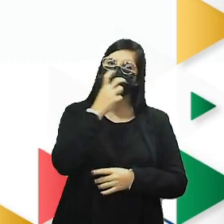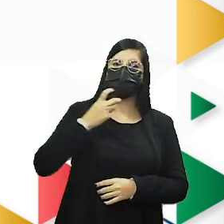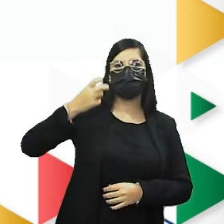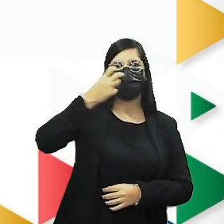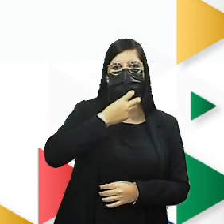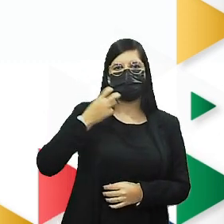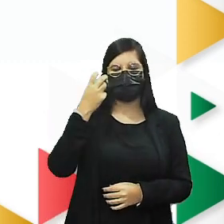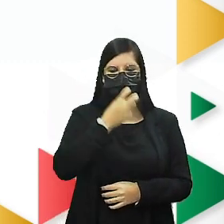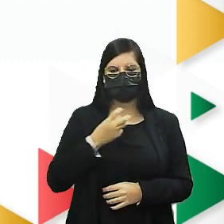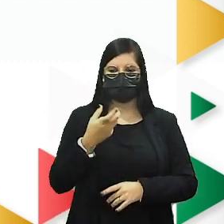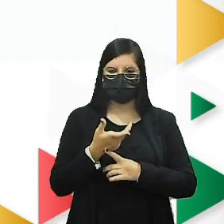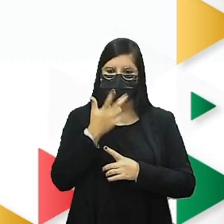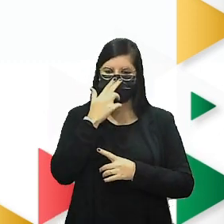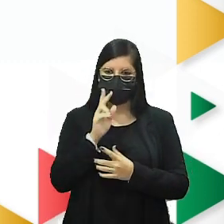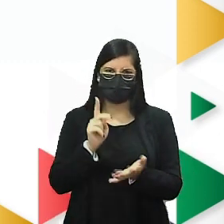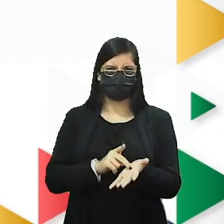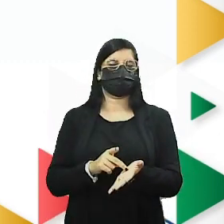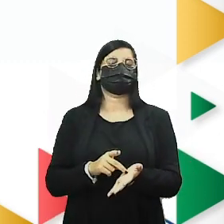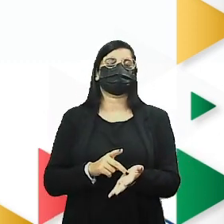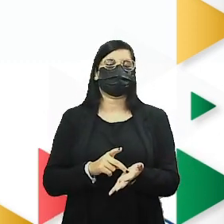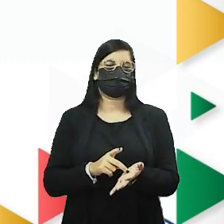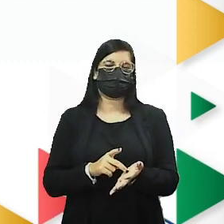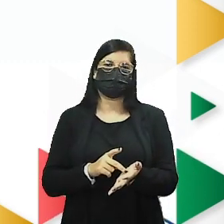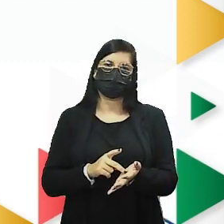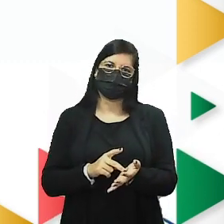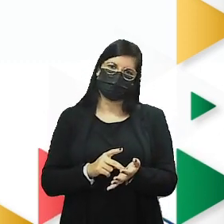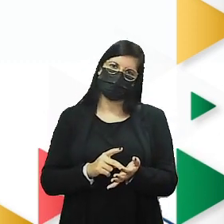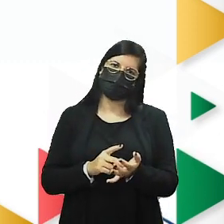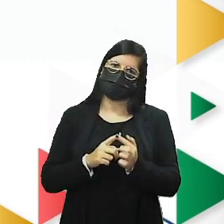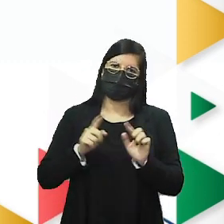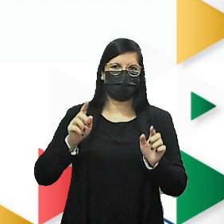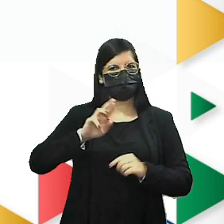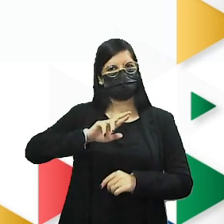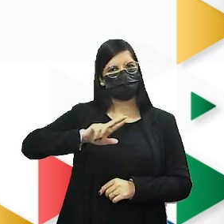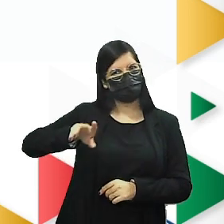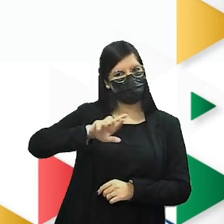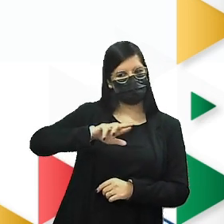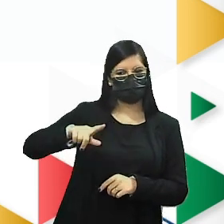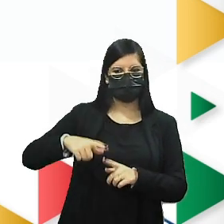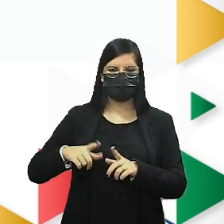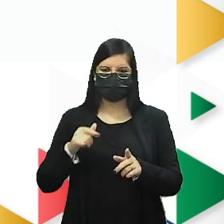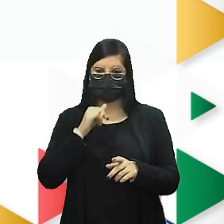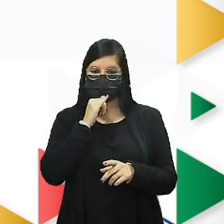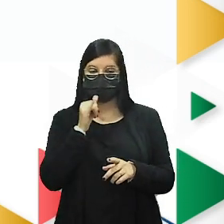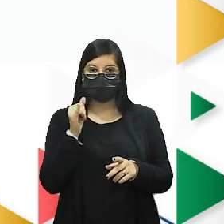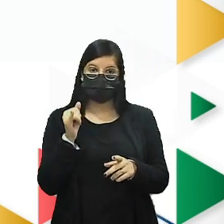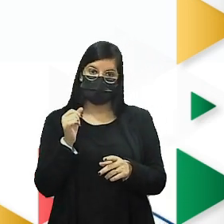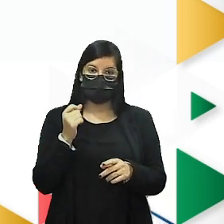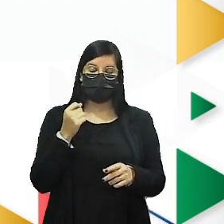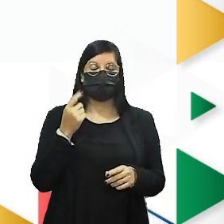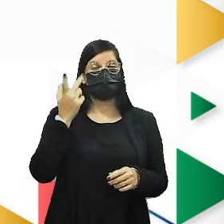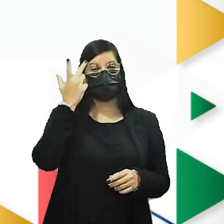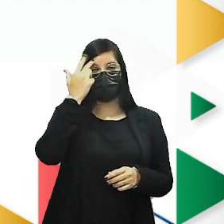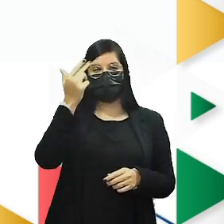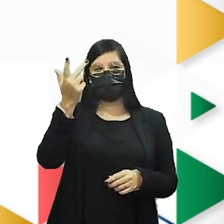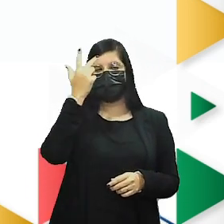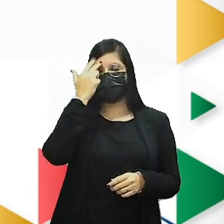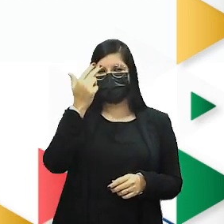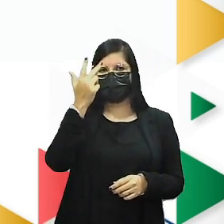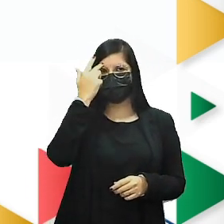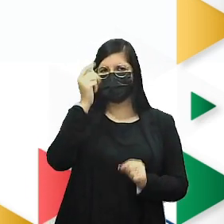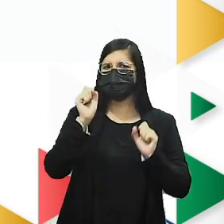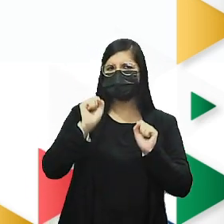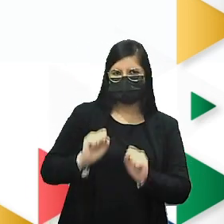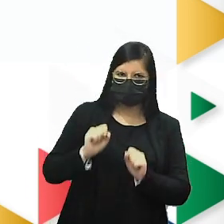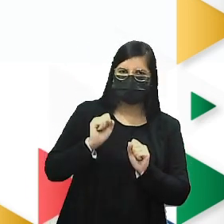oral, como se fosse um fato verídico. Porque lenda urbana, não é assim, normalmente não tem... pode